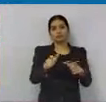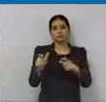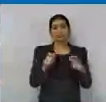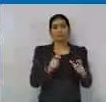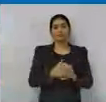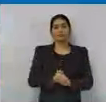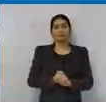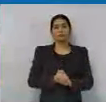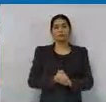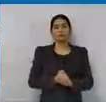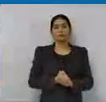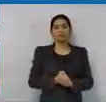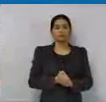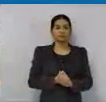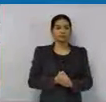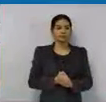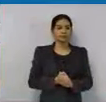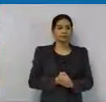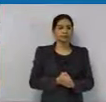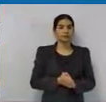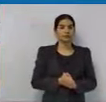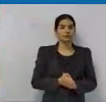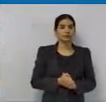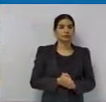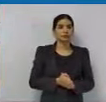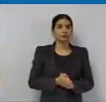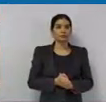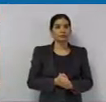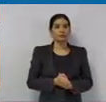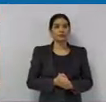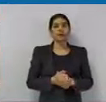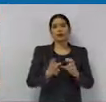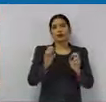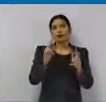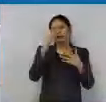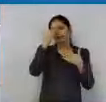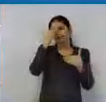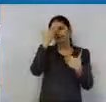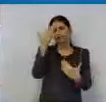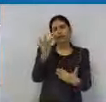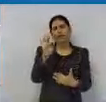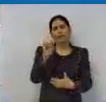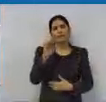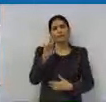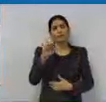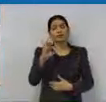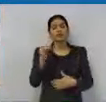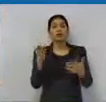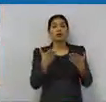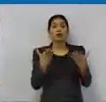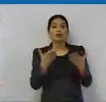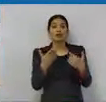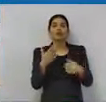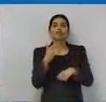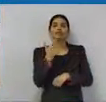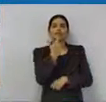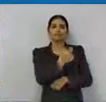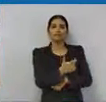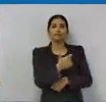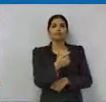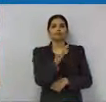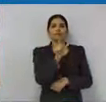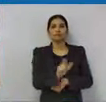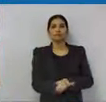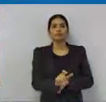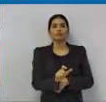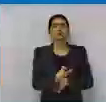Ok, Fabrício, muito obrigado. Agora, para dar continuidade, eu convido o